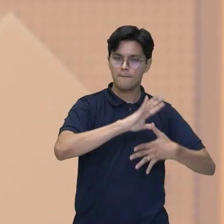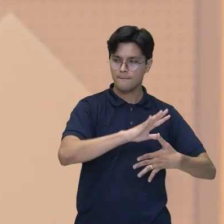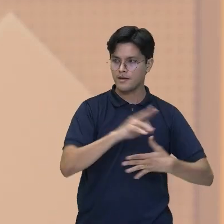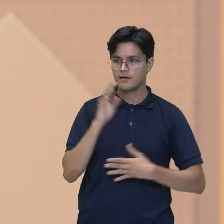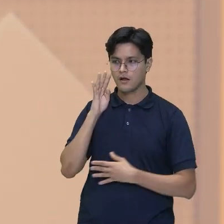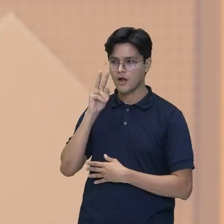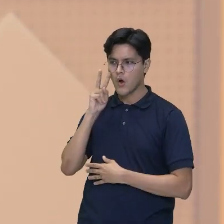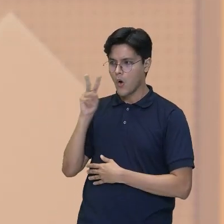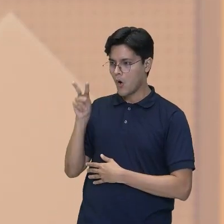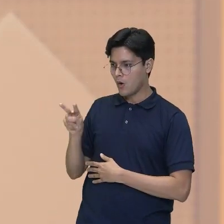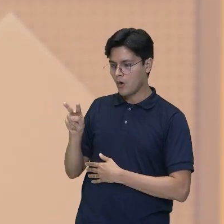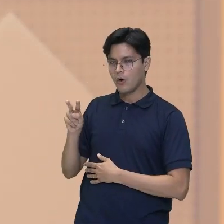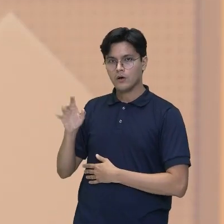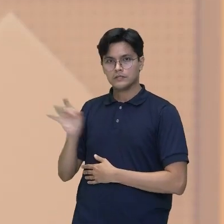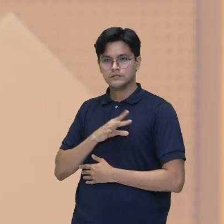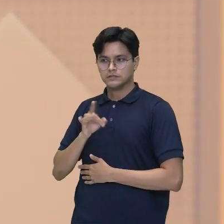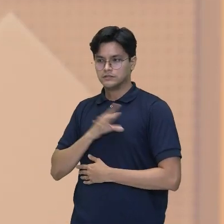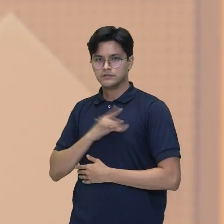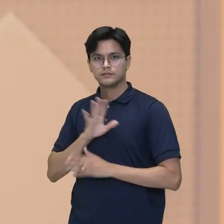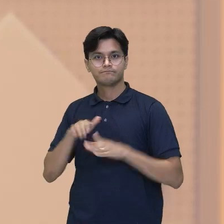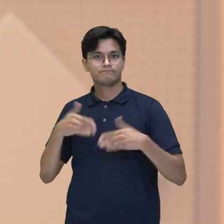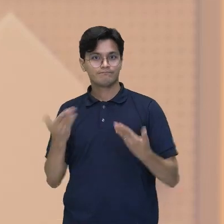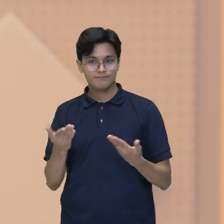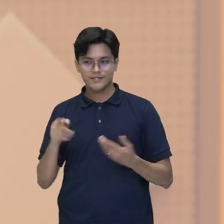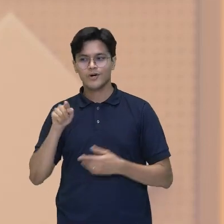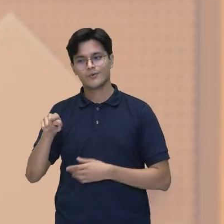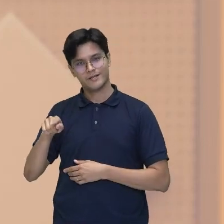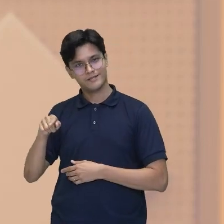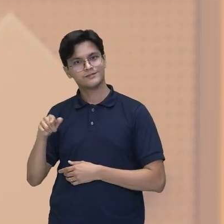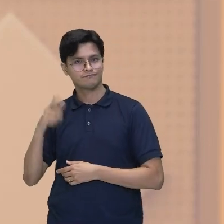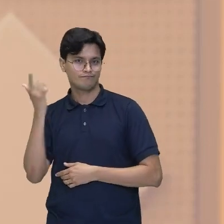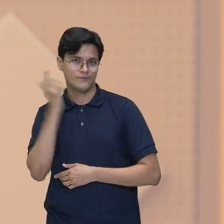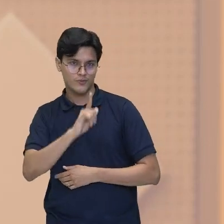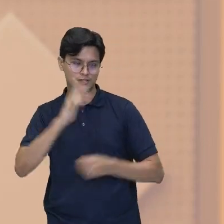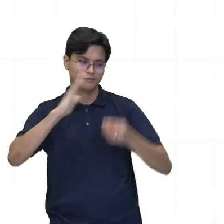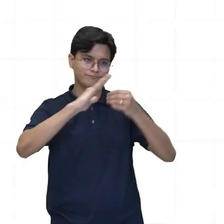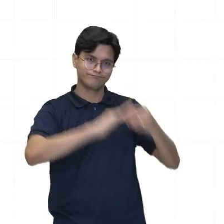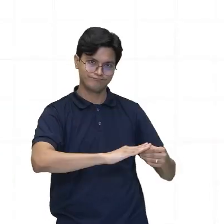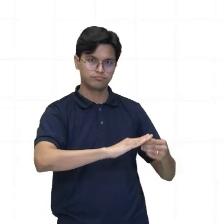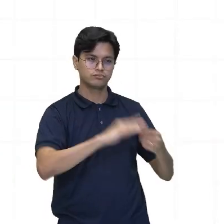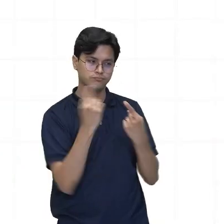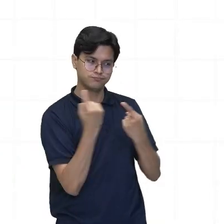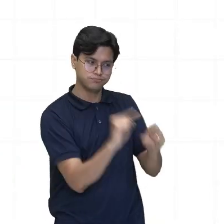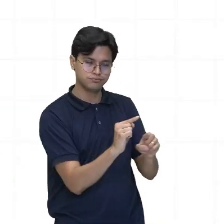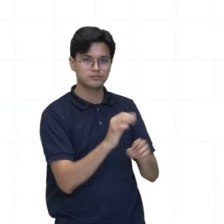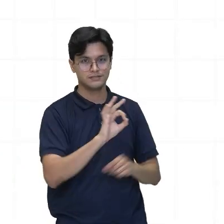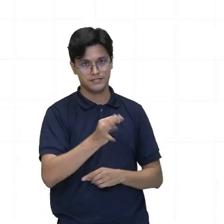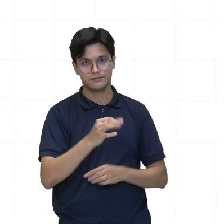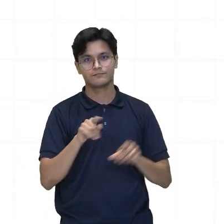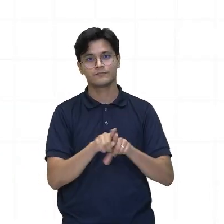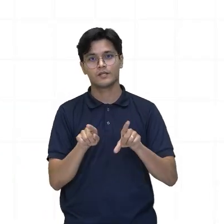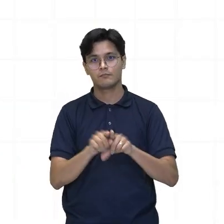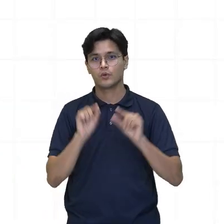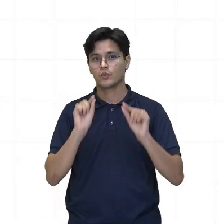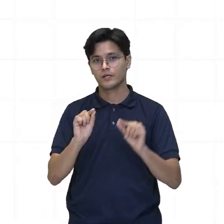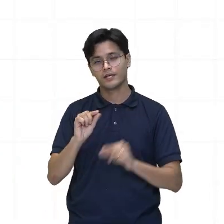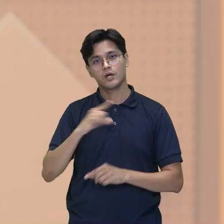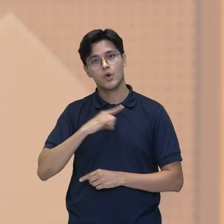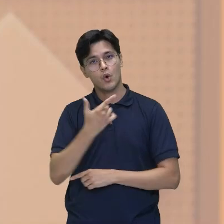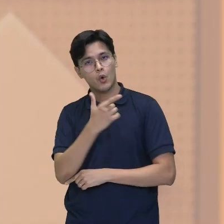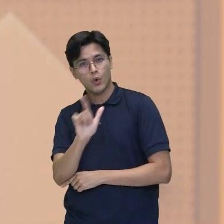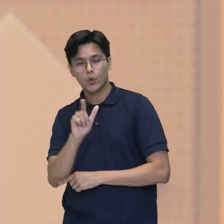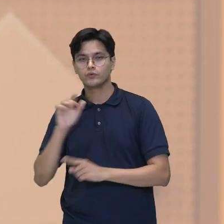eles acabassem sendo facilmente subjugados. E outra situação foram as alianças. Né? Como assim,